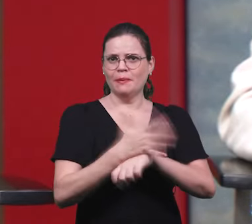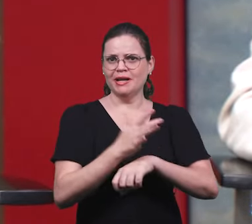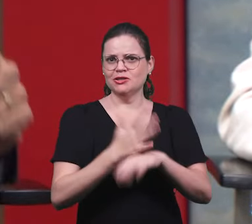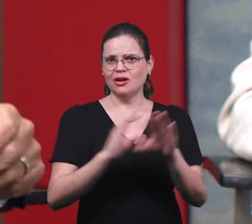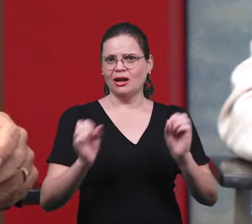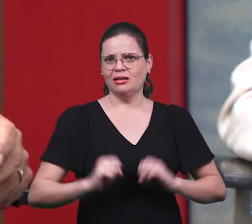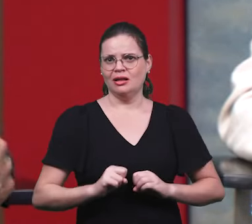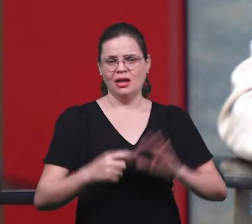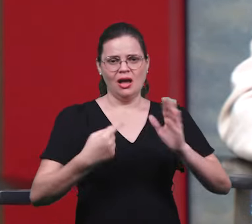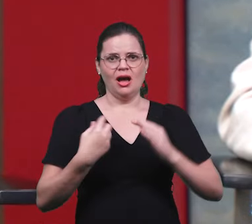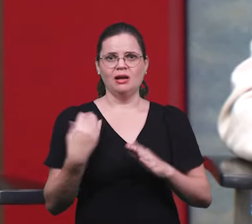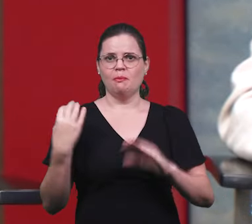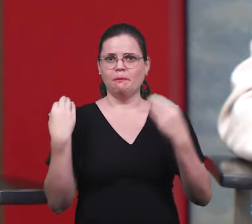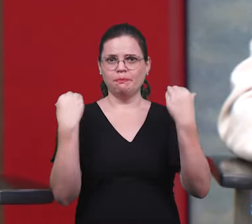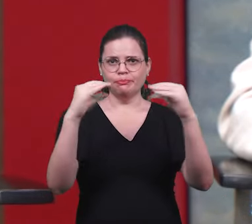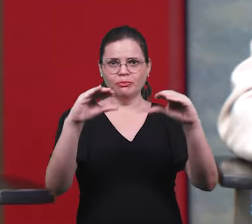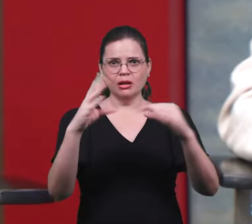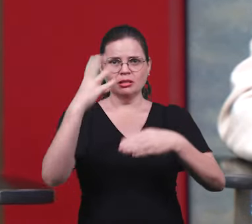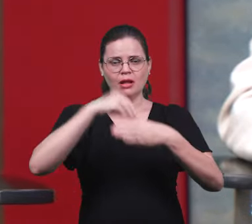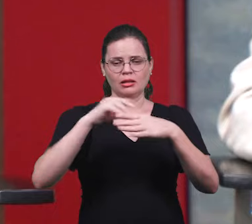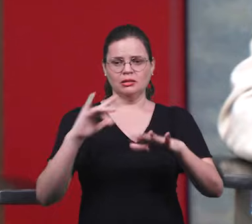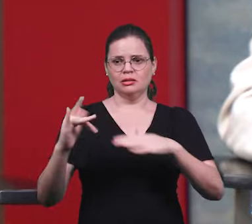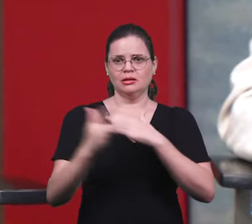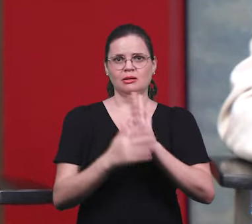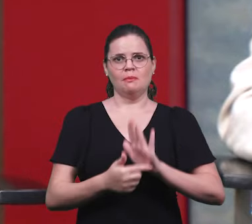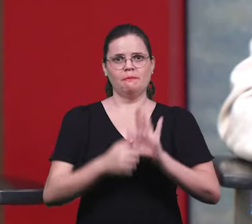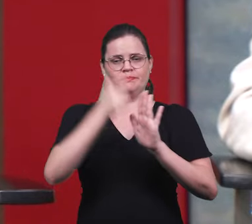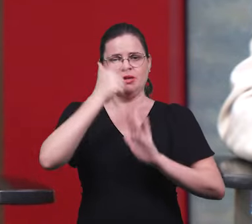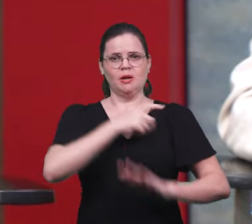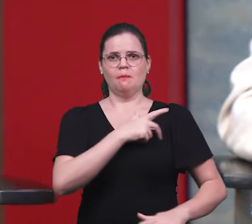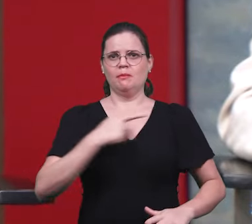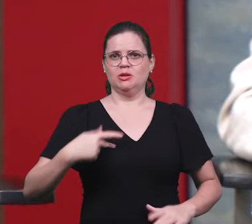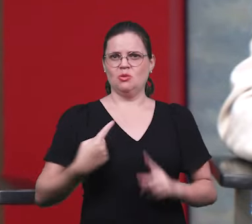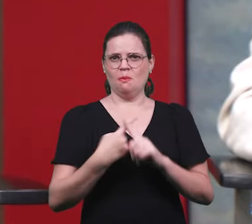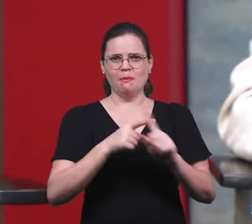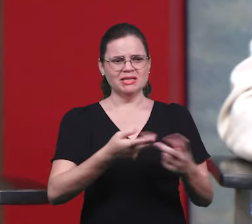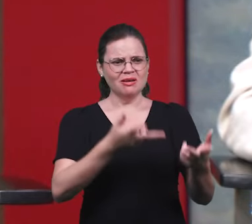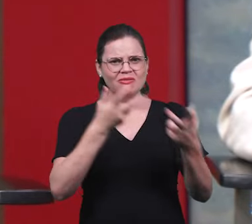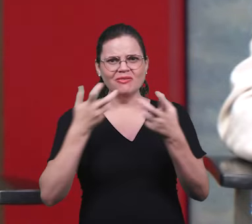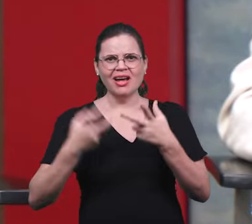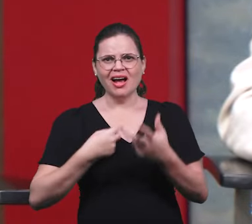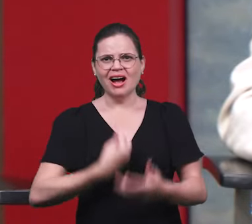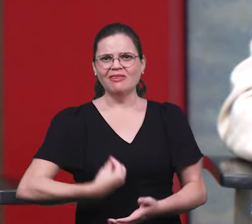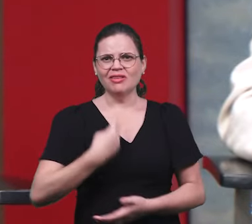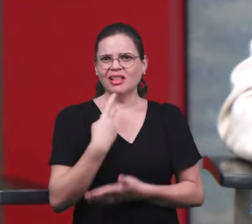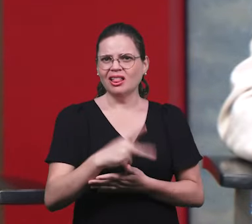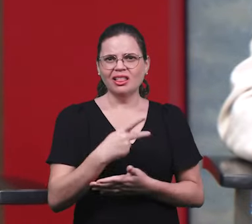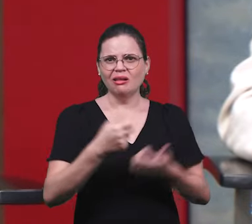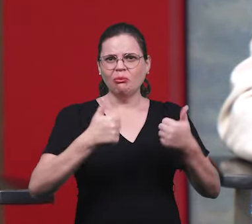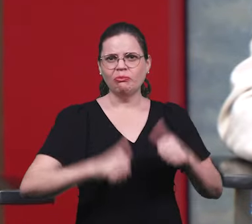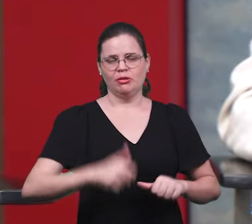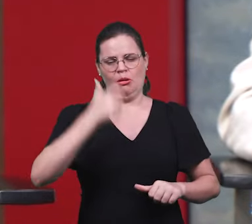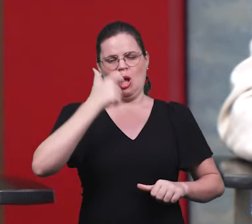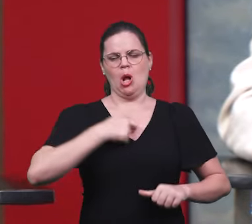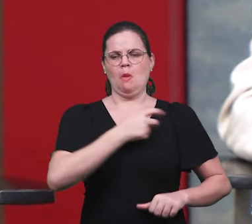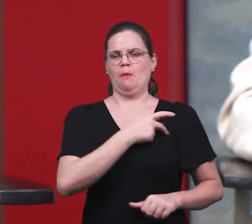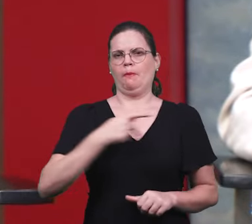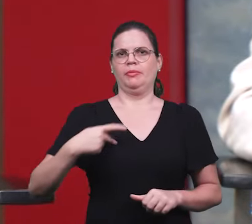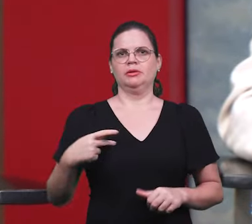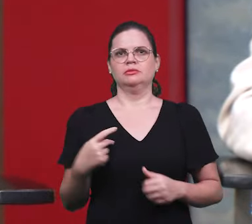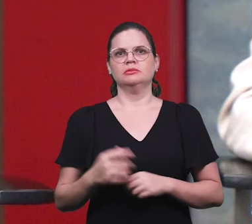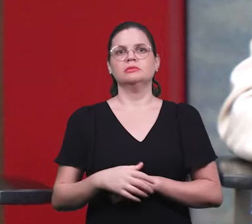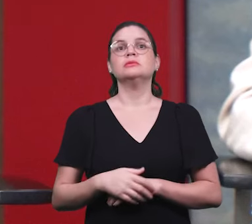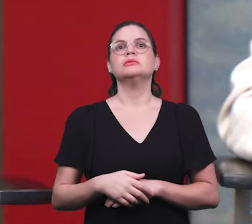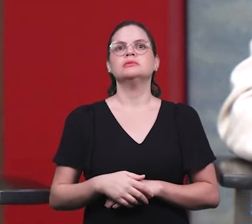vai para a rede social. Tem uns aí que se intitulam até pastor. Ele usa o título de pastor fulano de tal. Qual é o rebanho